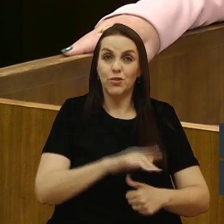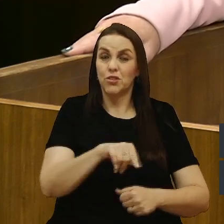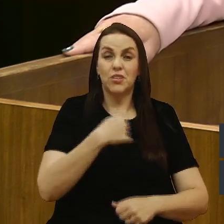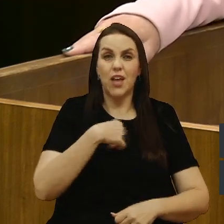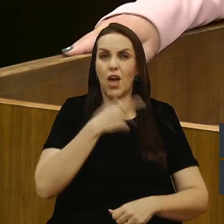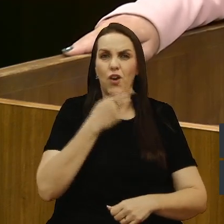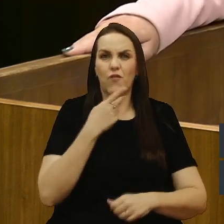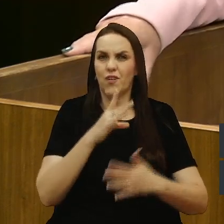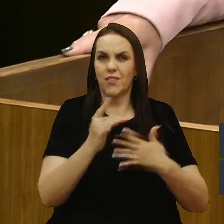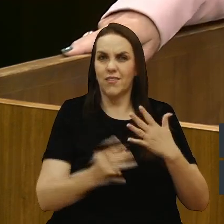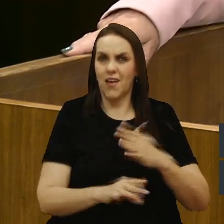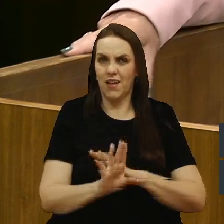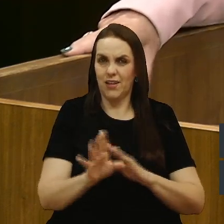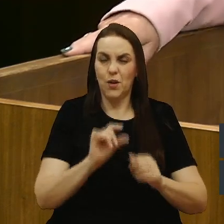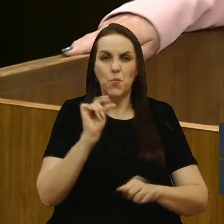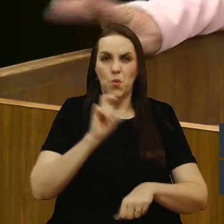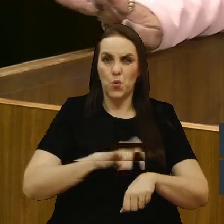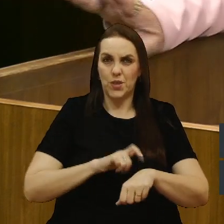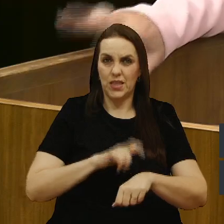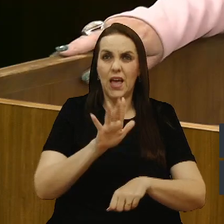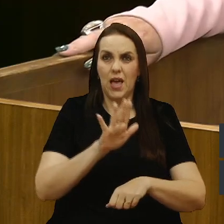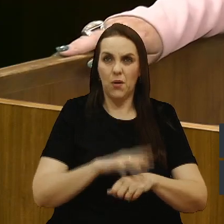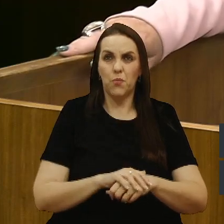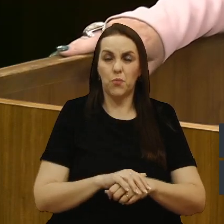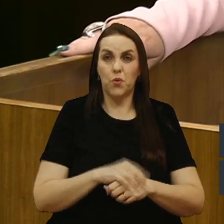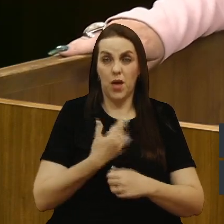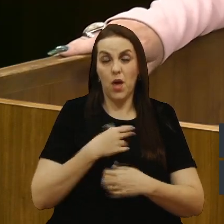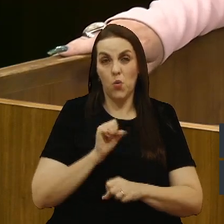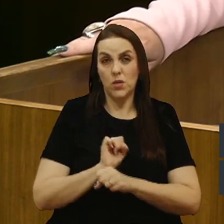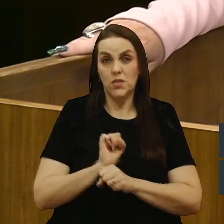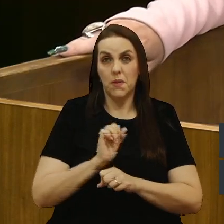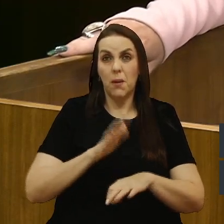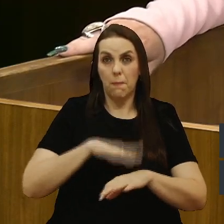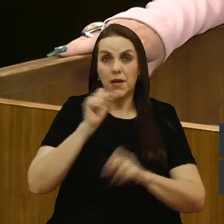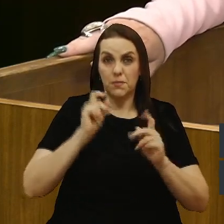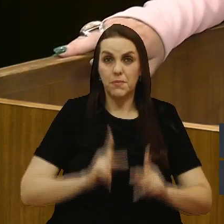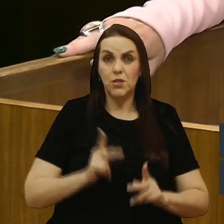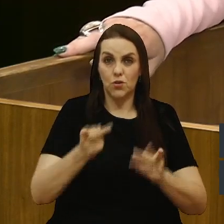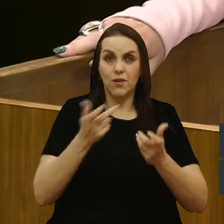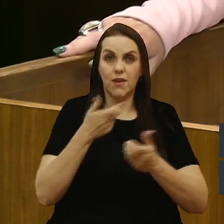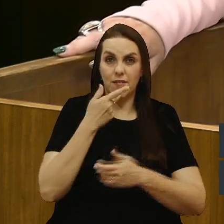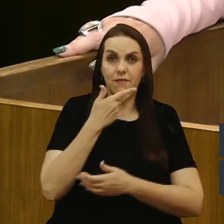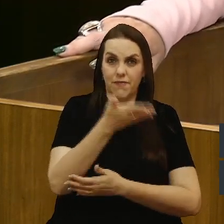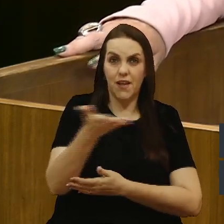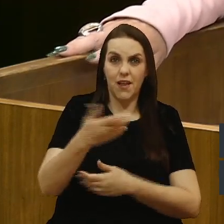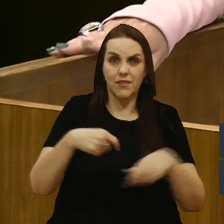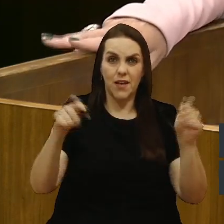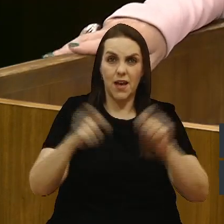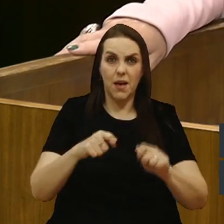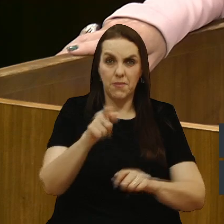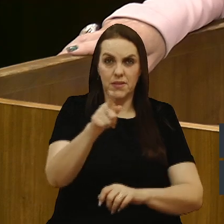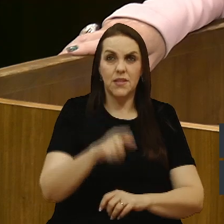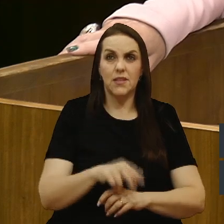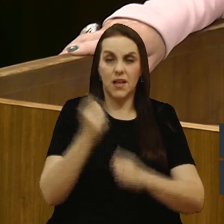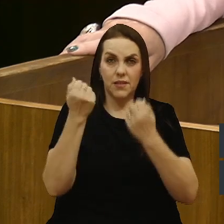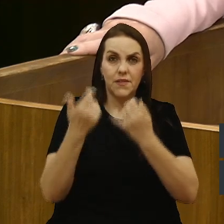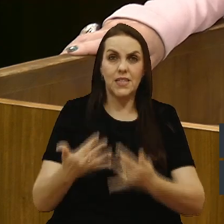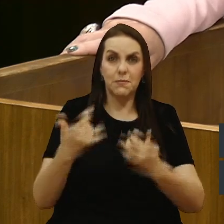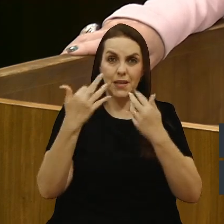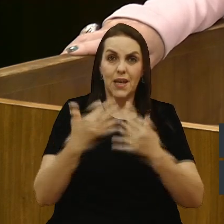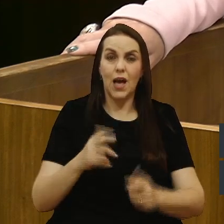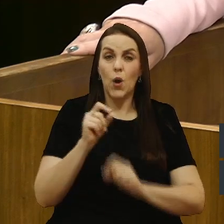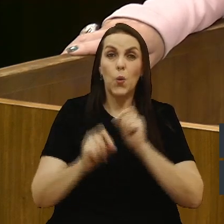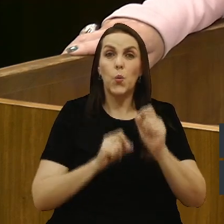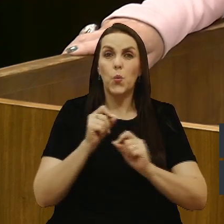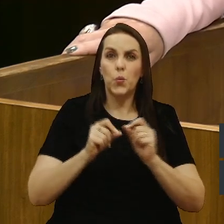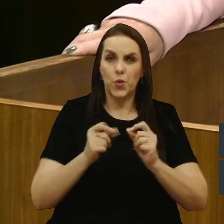nesse detalhe, porque é pouco tempo e eu sei que tem mais, espero, né, que mais gente vai falar. Eu sei que tem gente com capacidade aqui que vai explicar o que